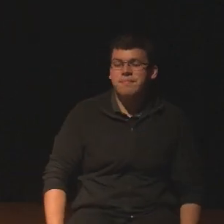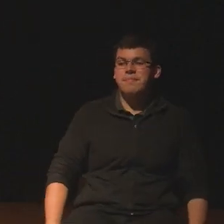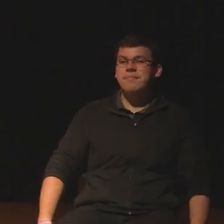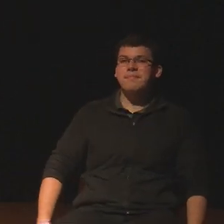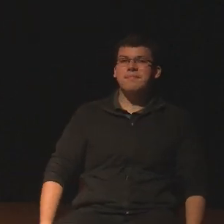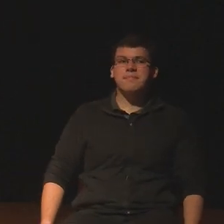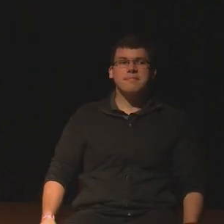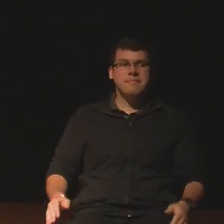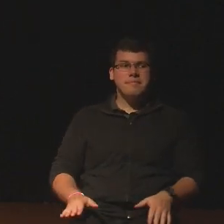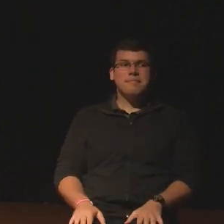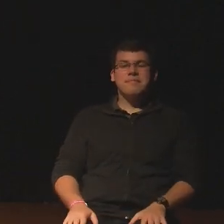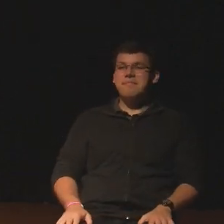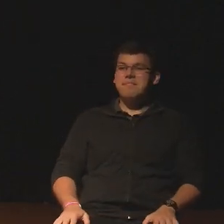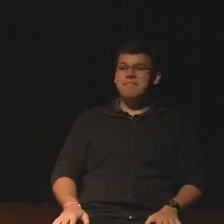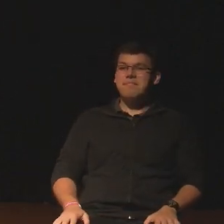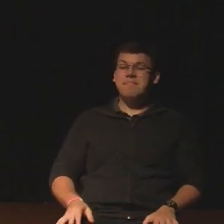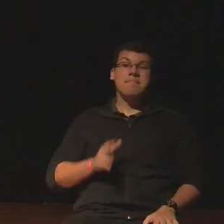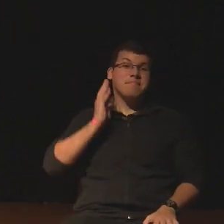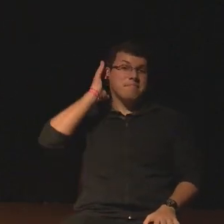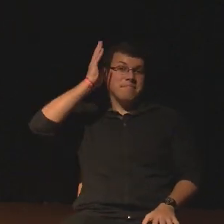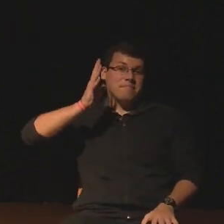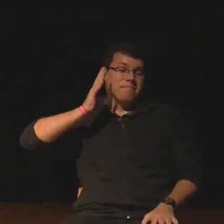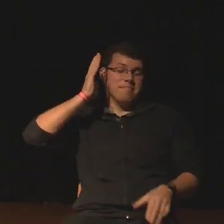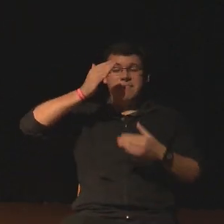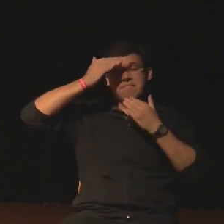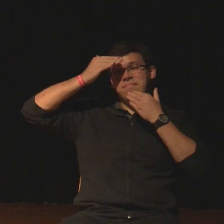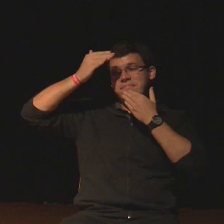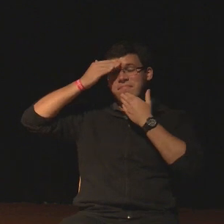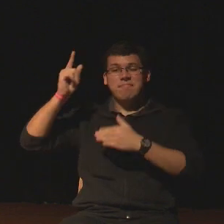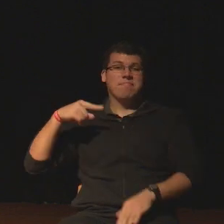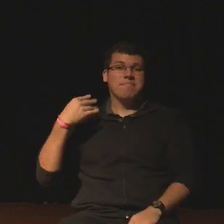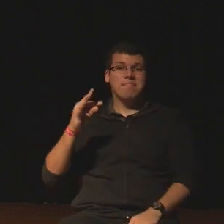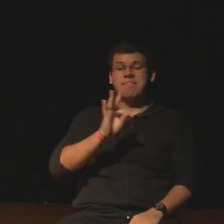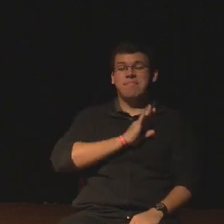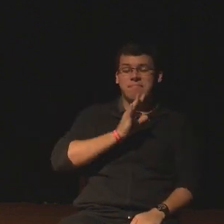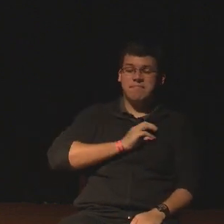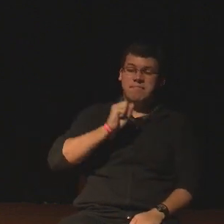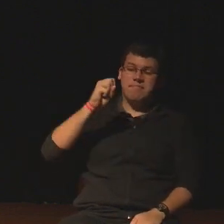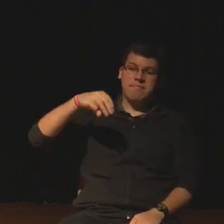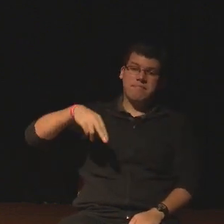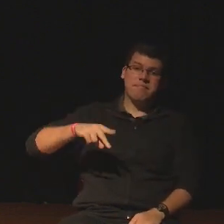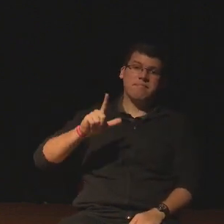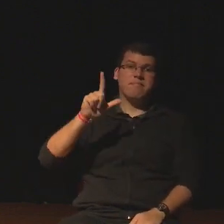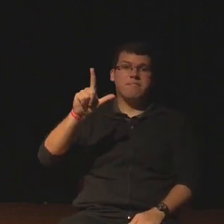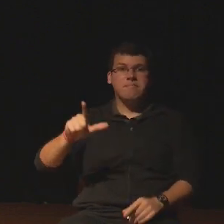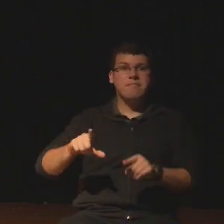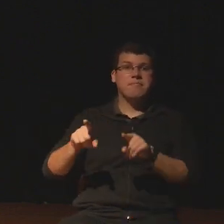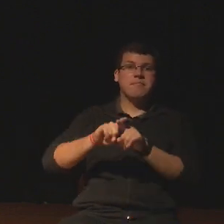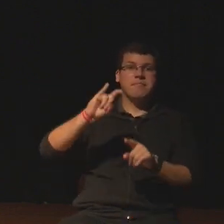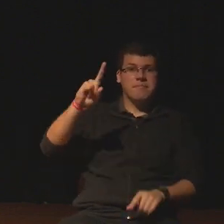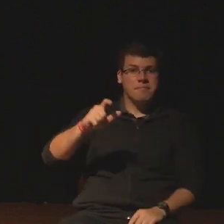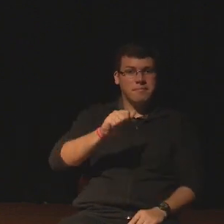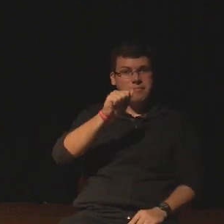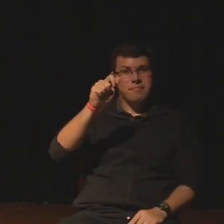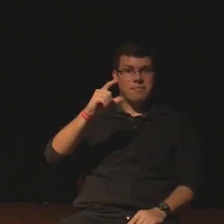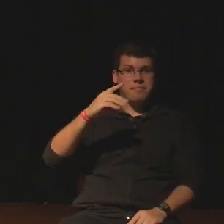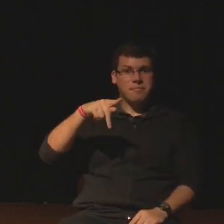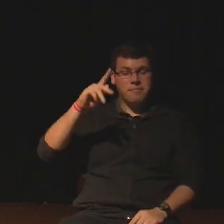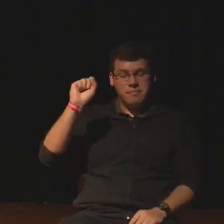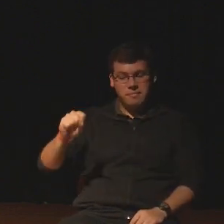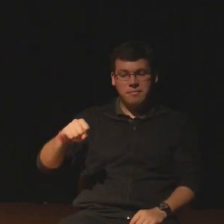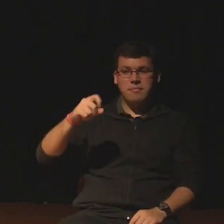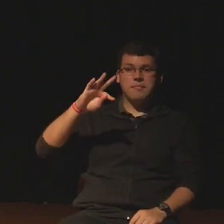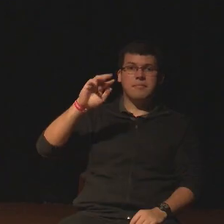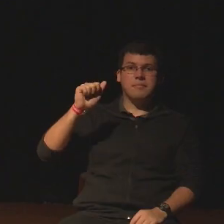Agradecemos as apresentações, né, dos nossos técnicos de SMU, do Jacques, da Thaís, do Martim, representando, então, o